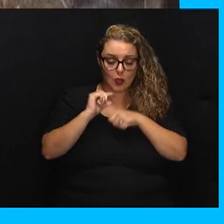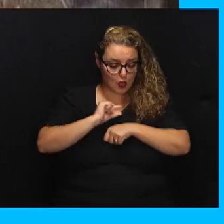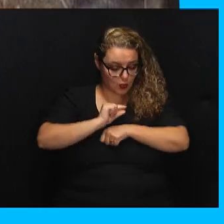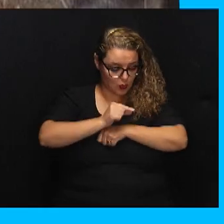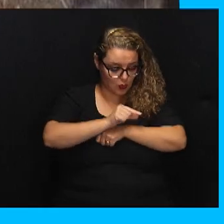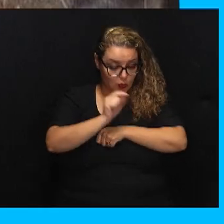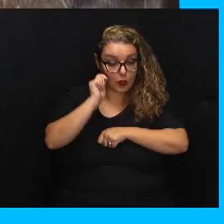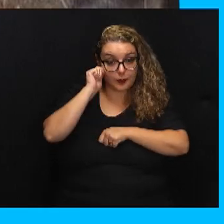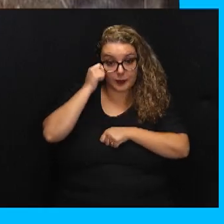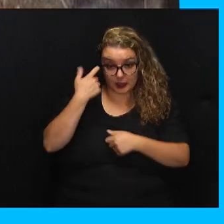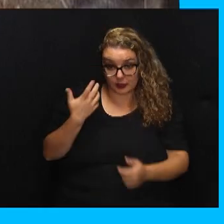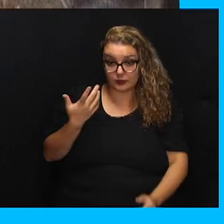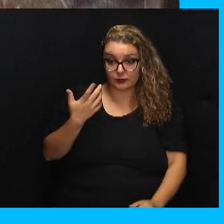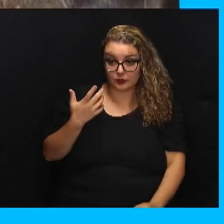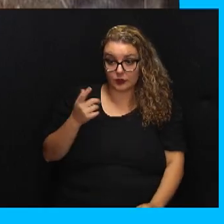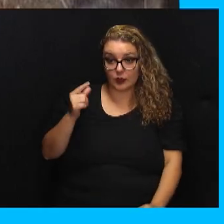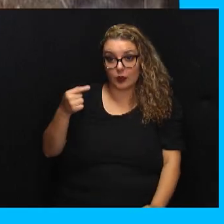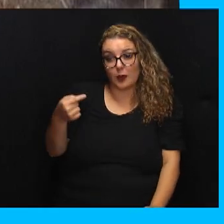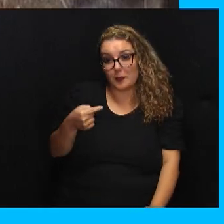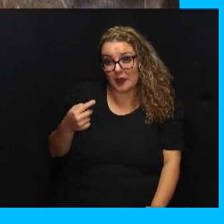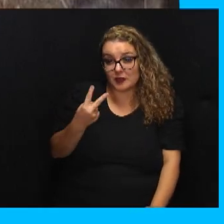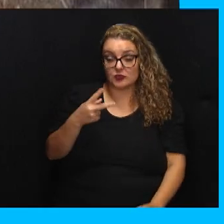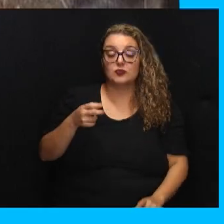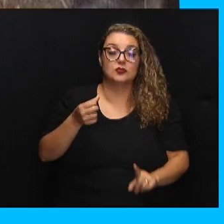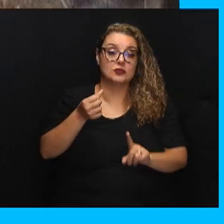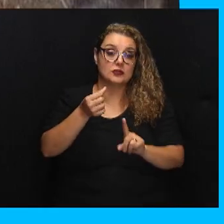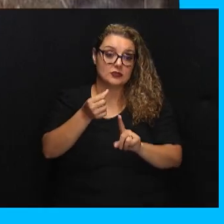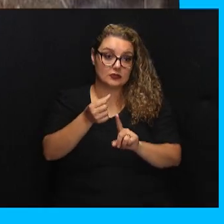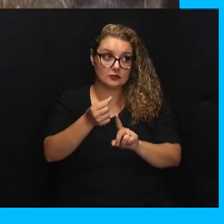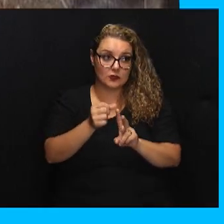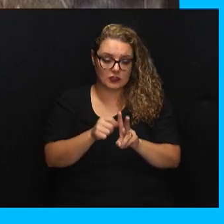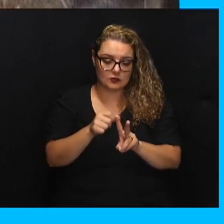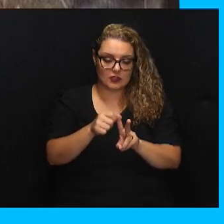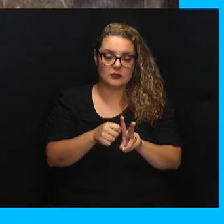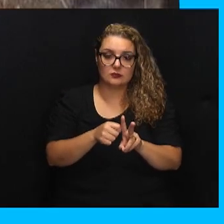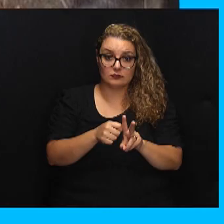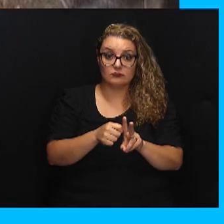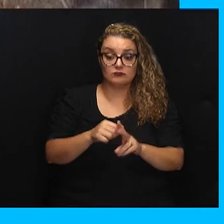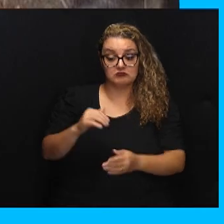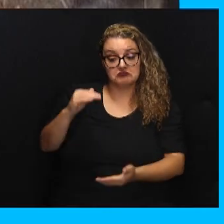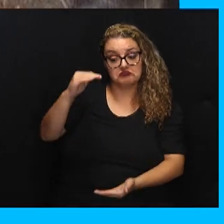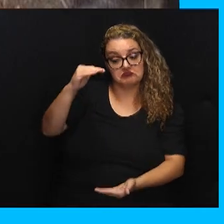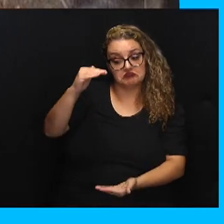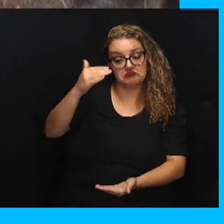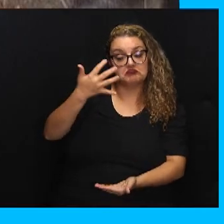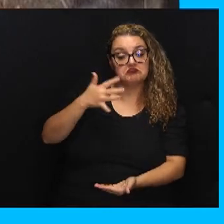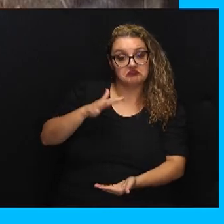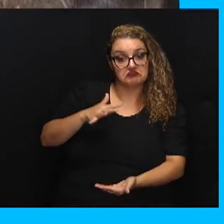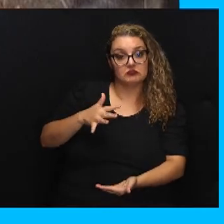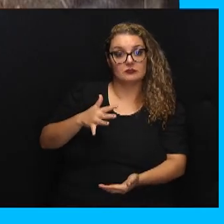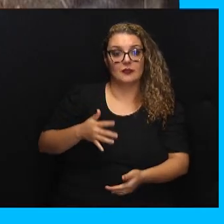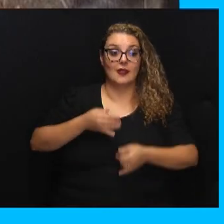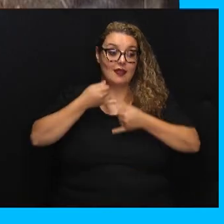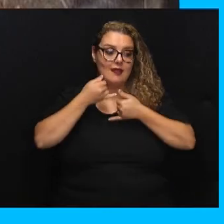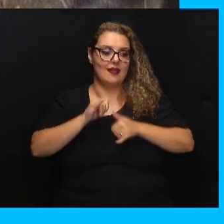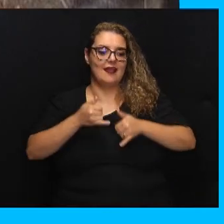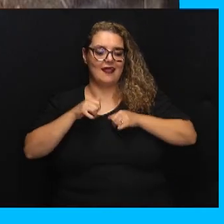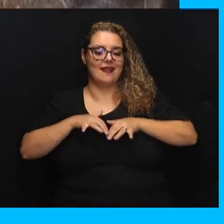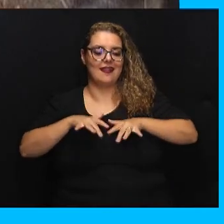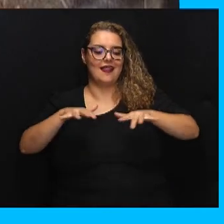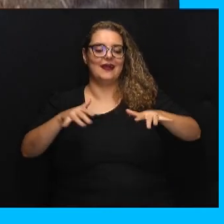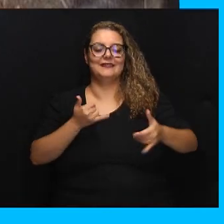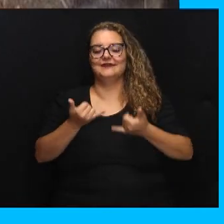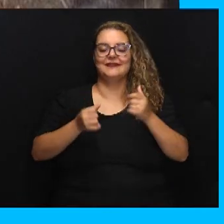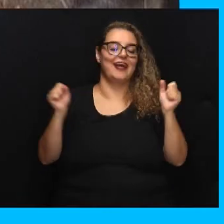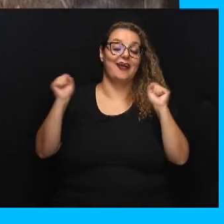preta e com menos de 2 meses. É um cão que deve atingir o porte médio e cheio de energia e muito